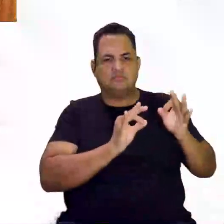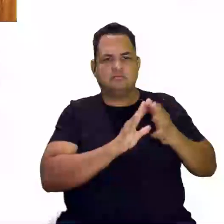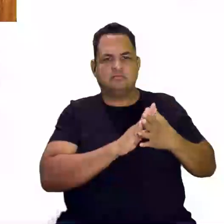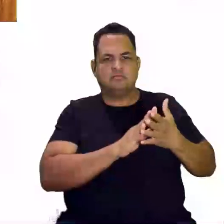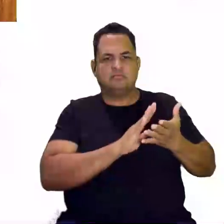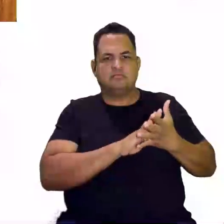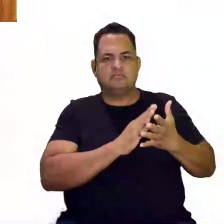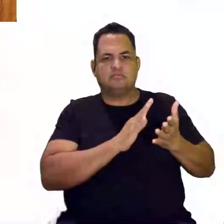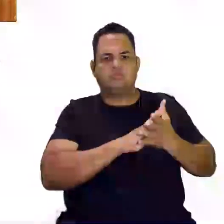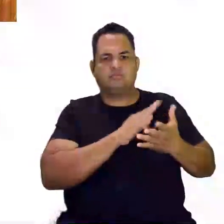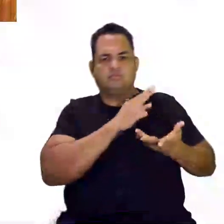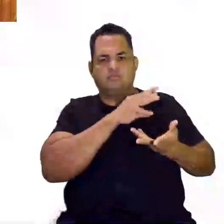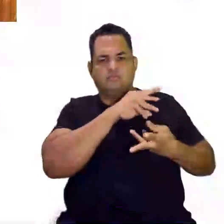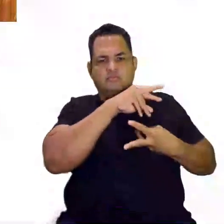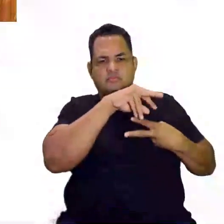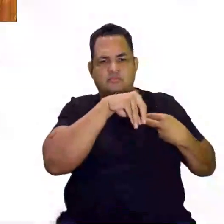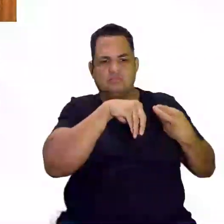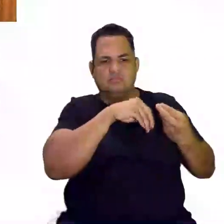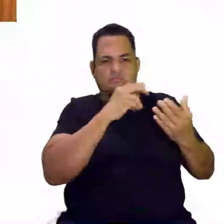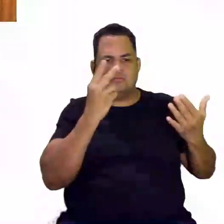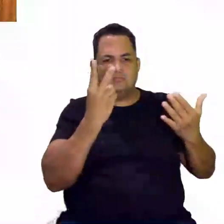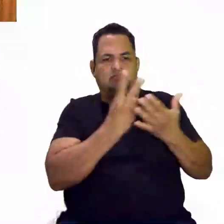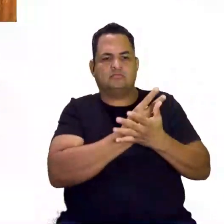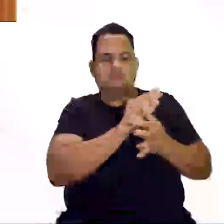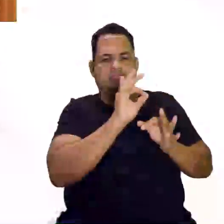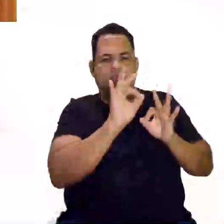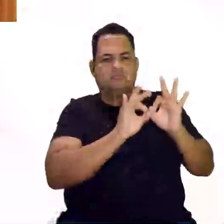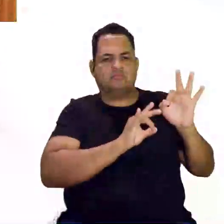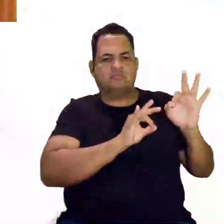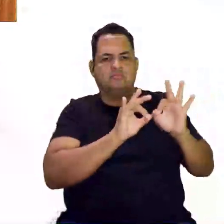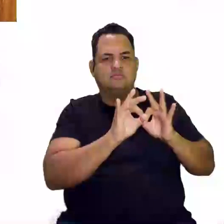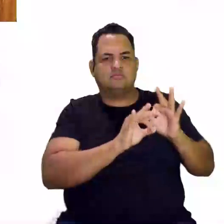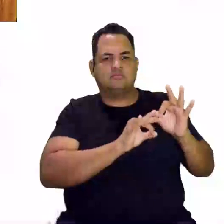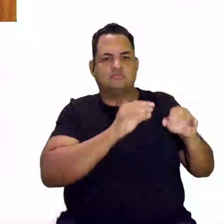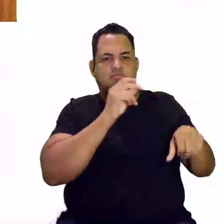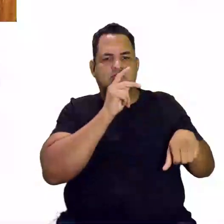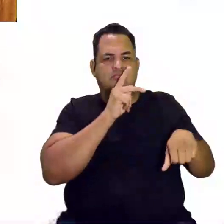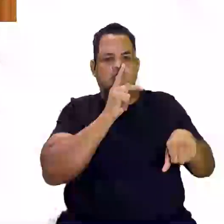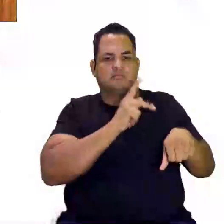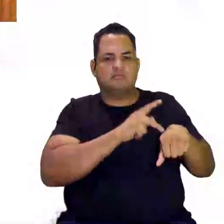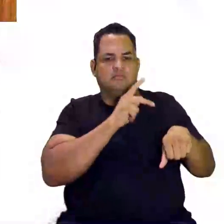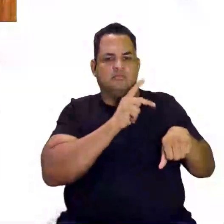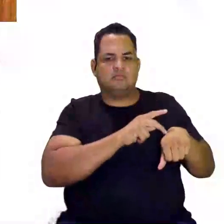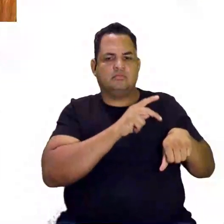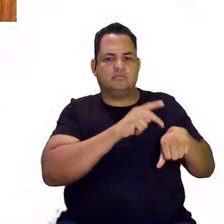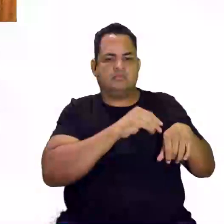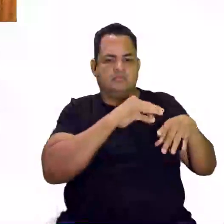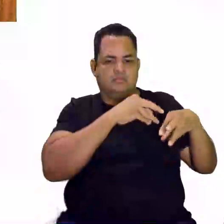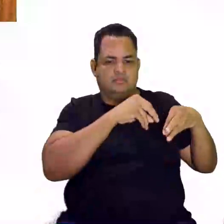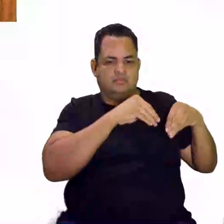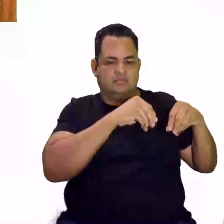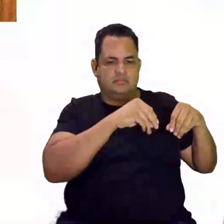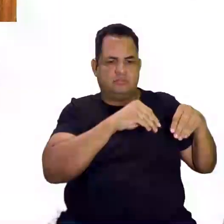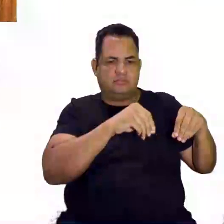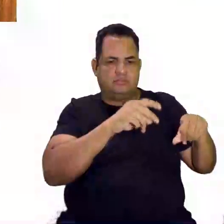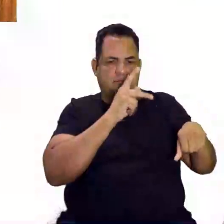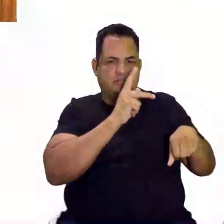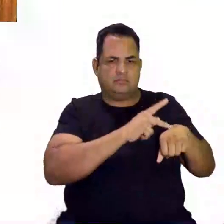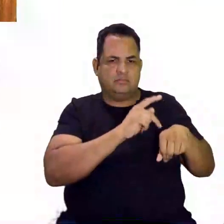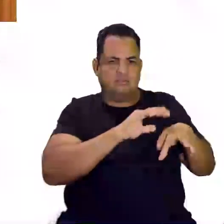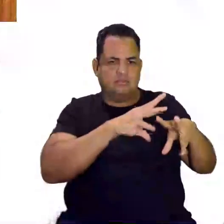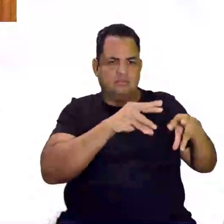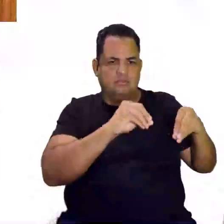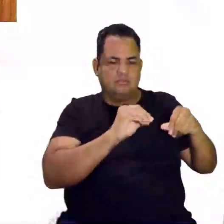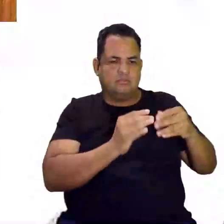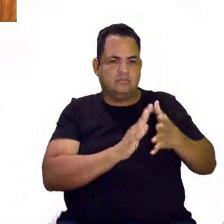aos intempéries de formações rochosas, tá? Vai estar dentro